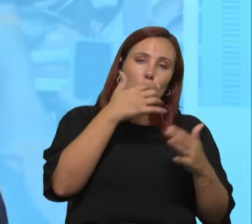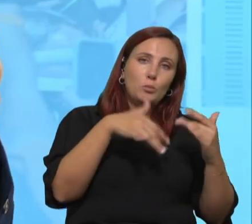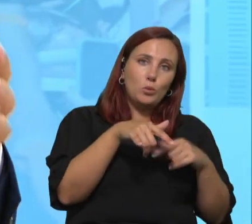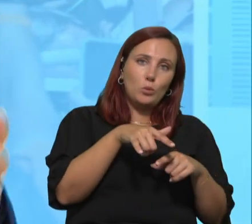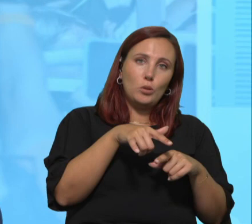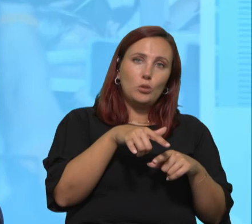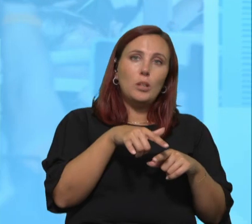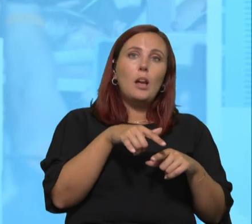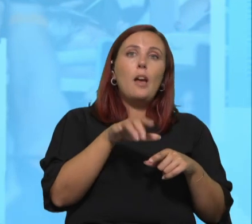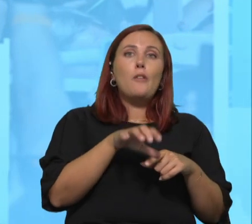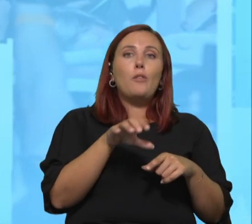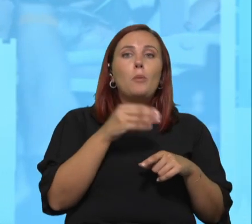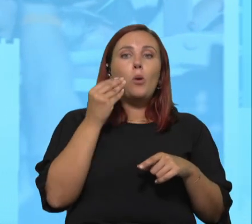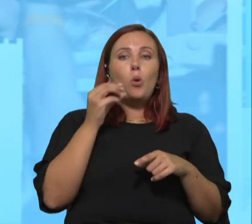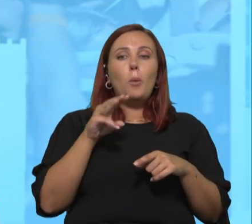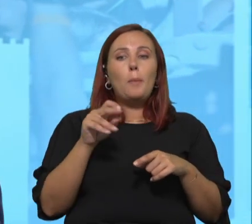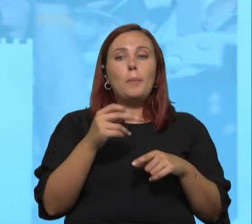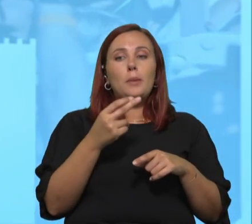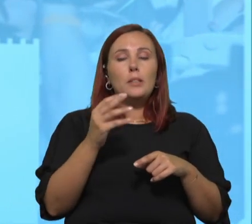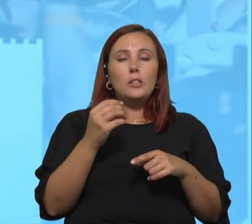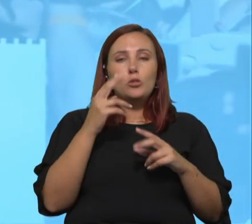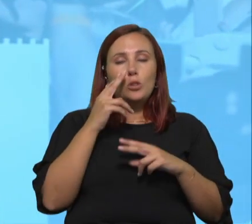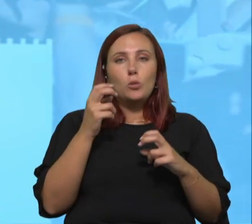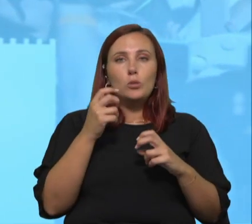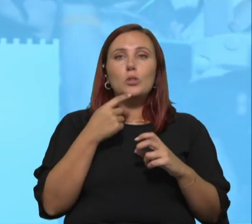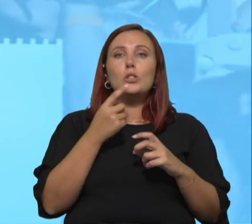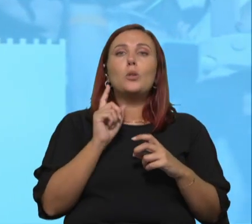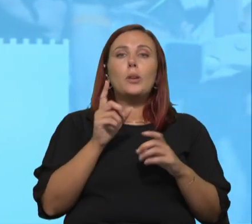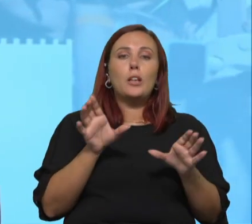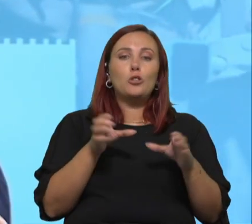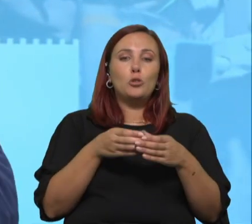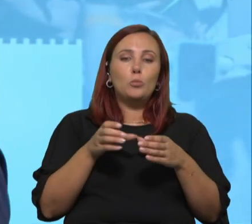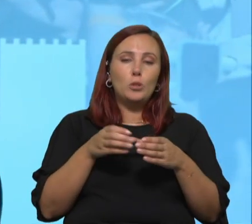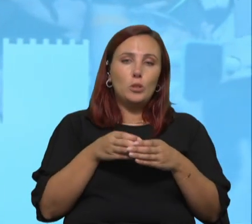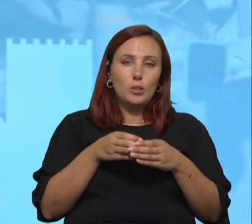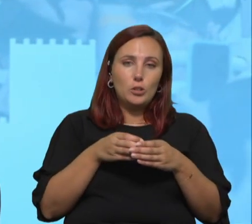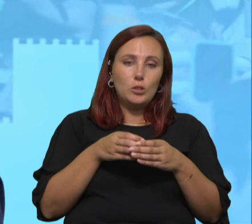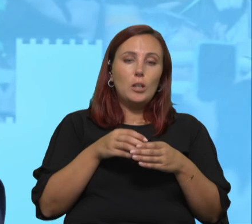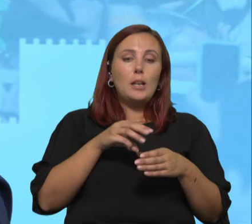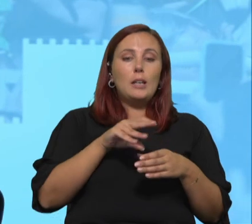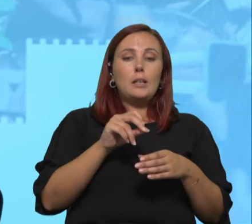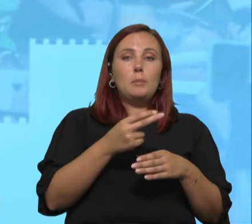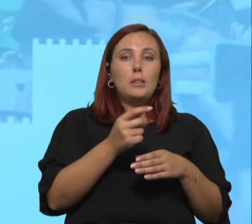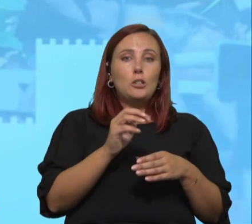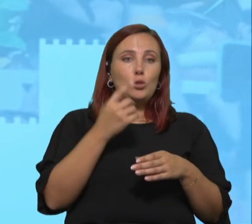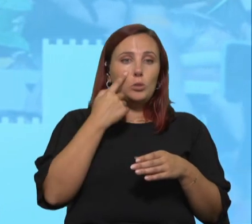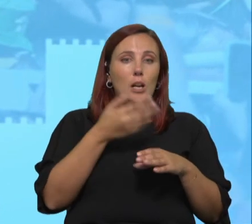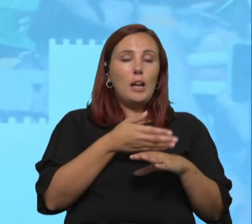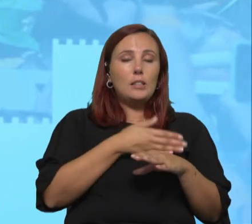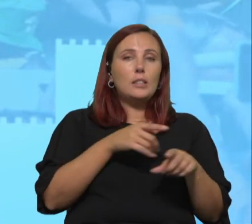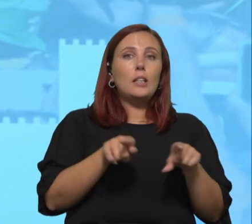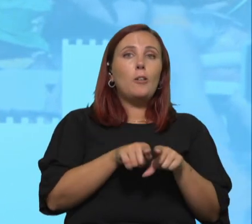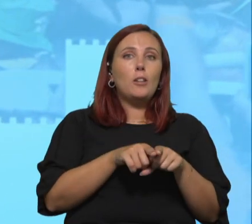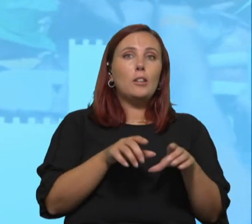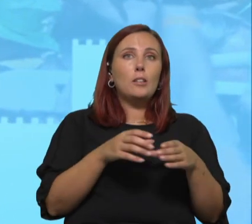forma que Mateus encontra para dizer que as comunidades nascentes que Mateus conhecia eram comunidades que